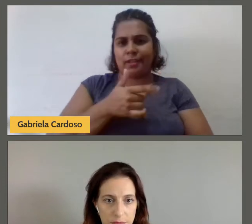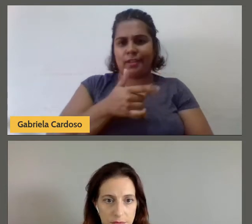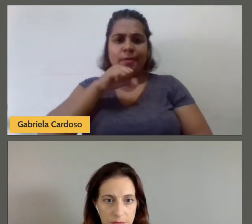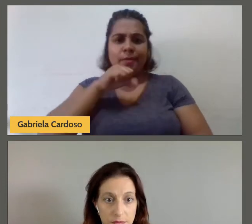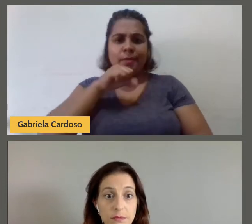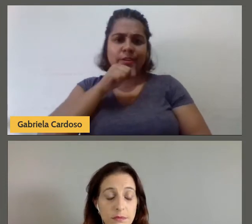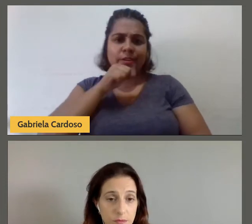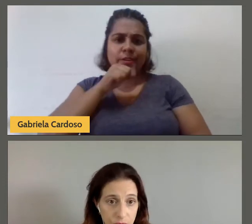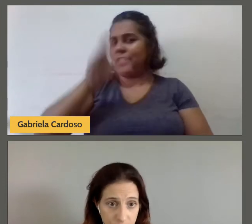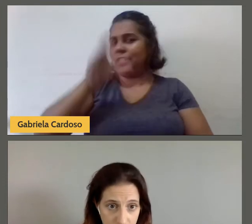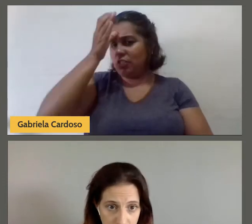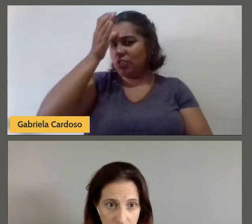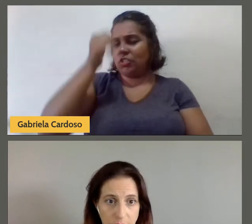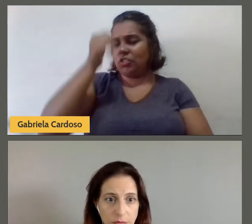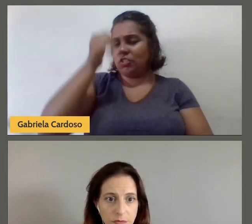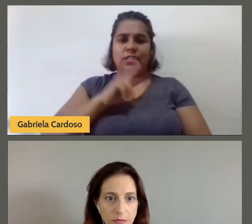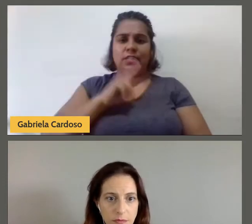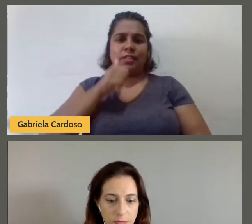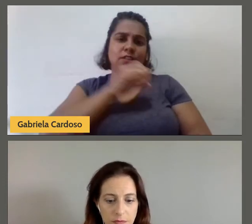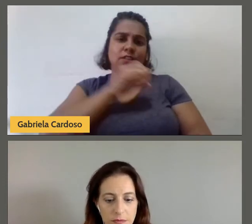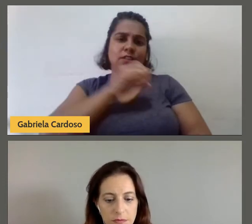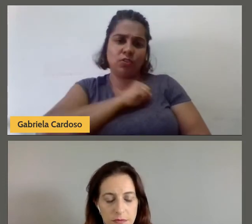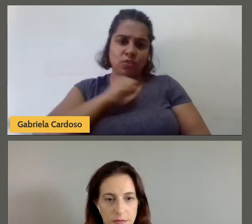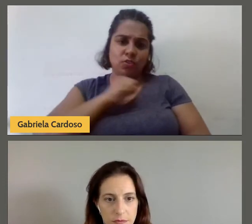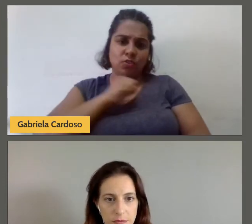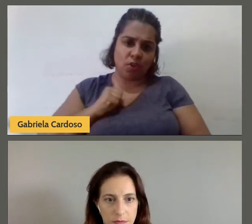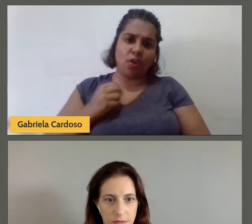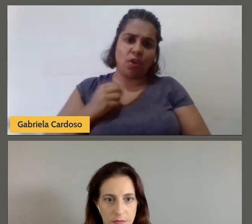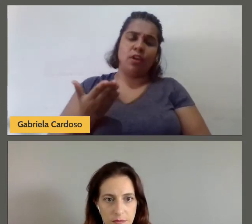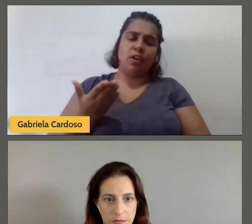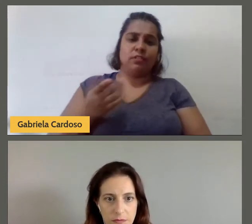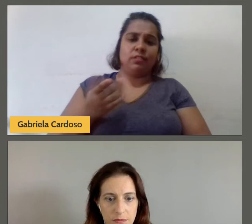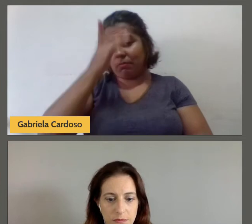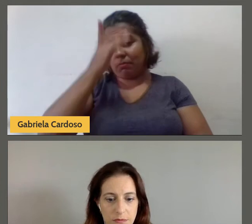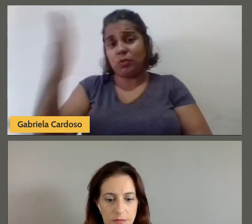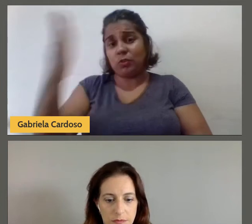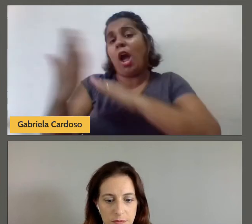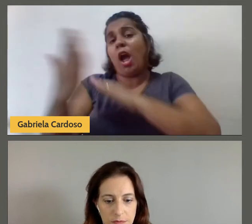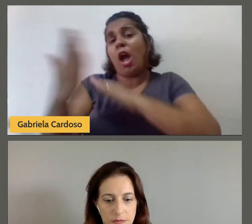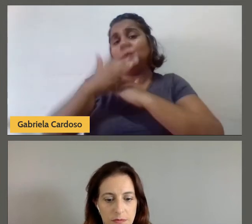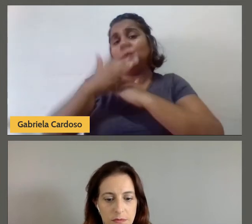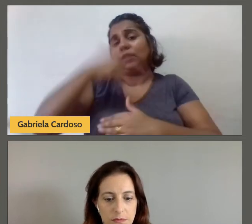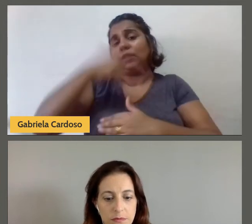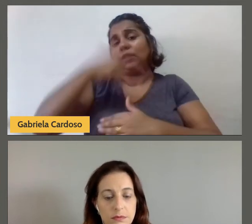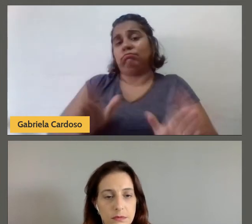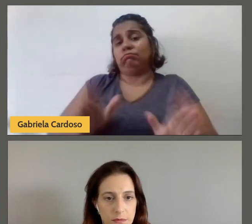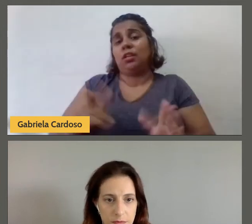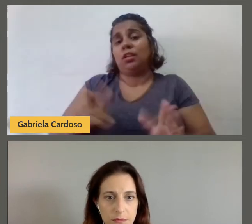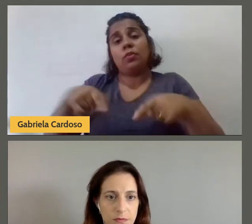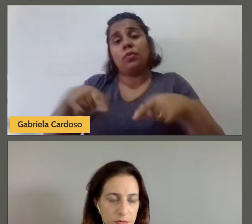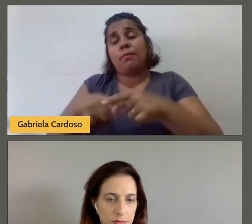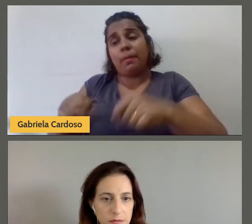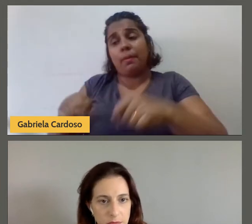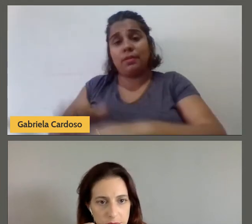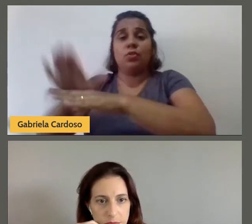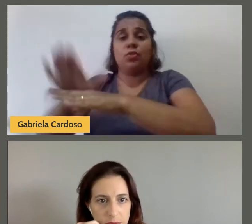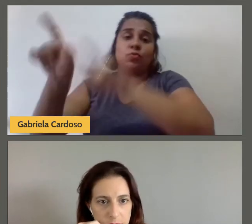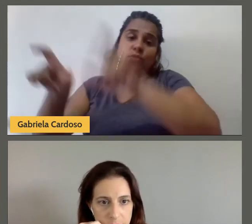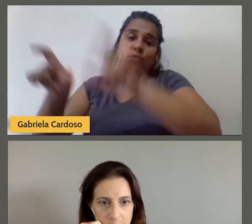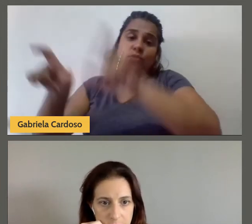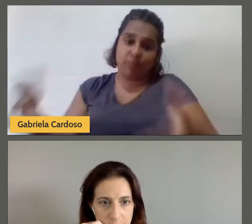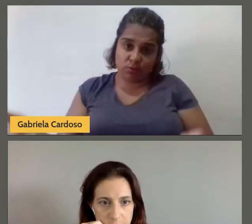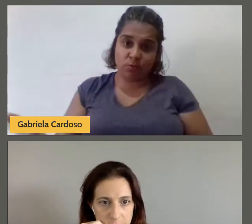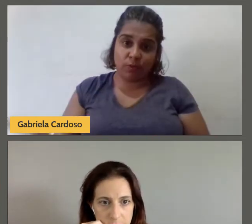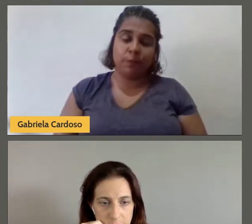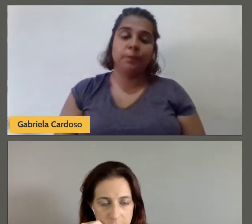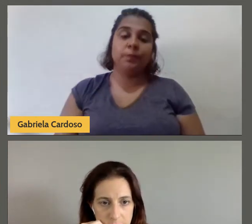você tem um tio, você tem alguém que, como rede de apoio, então a gente vê que para crianças, ampliar a rede de apoio faz toda a diferença, mas a